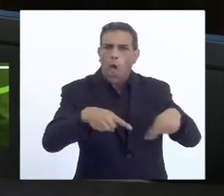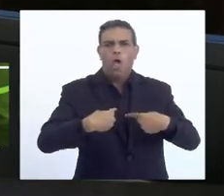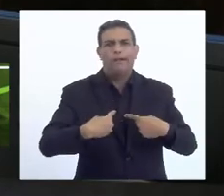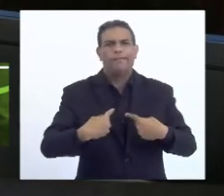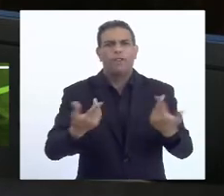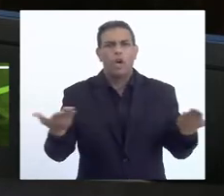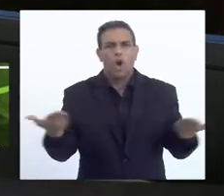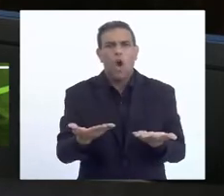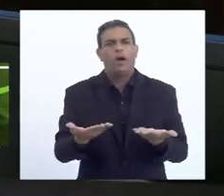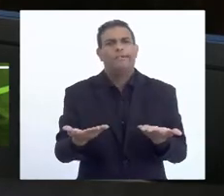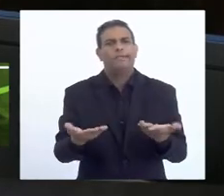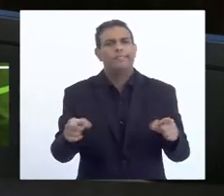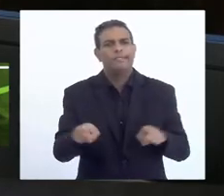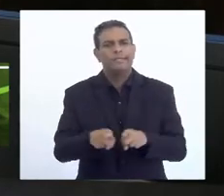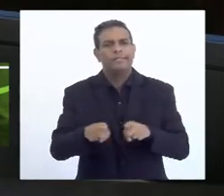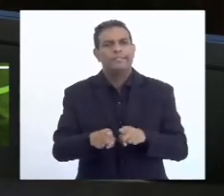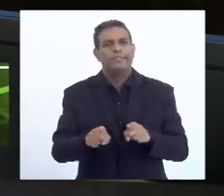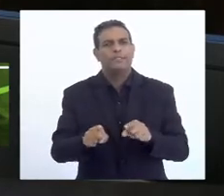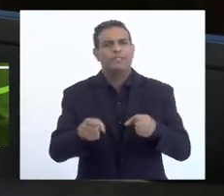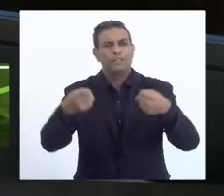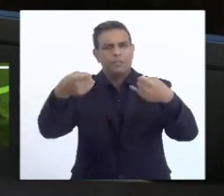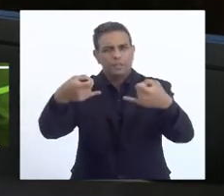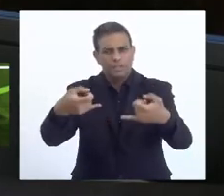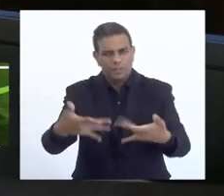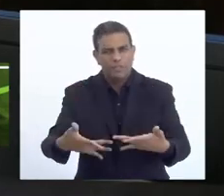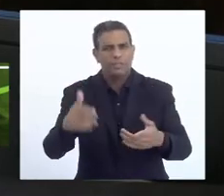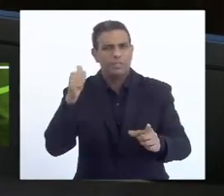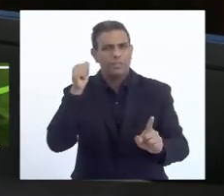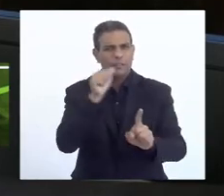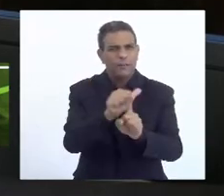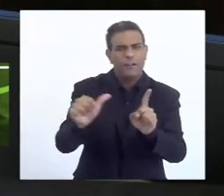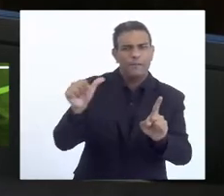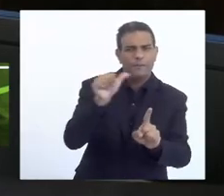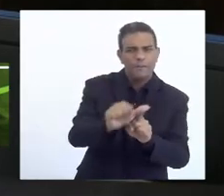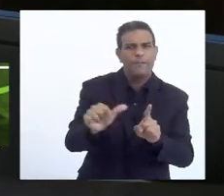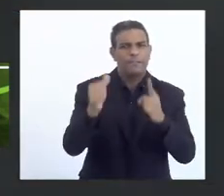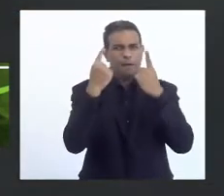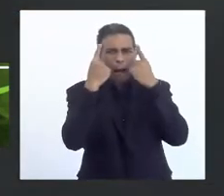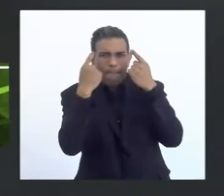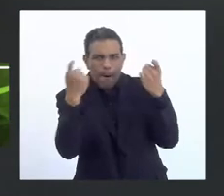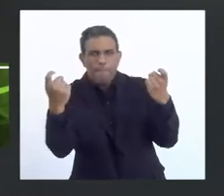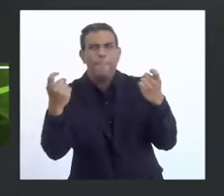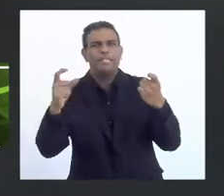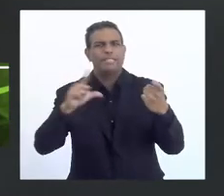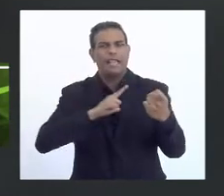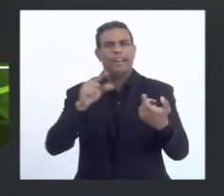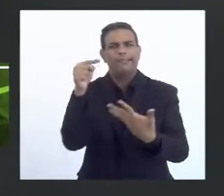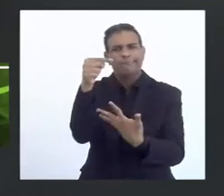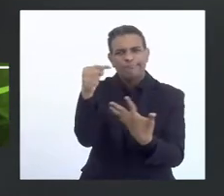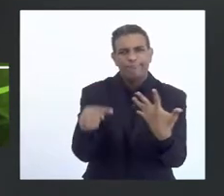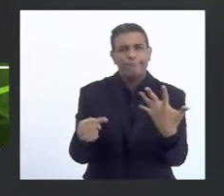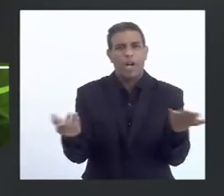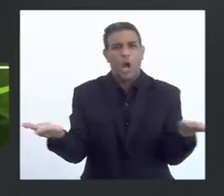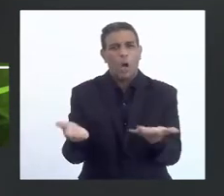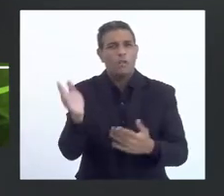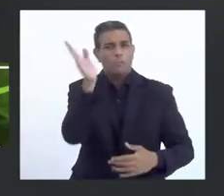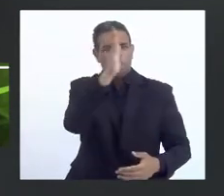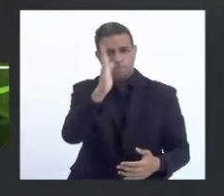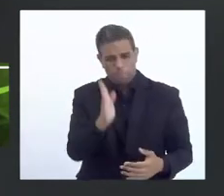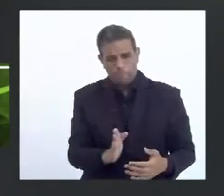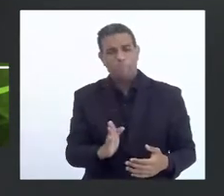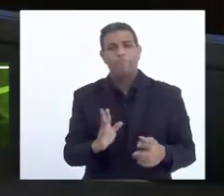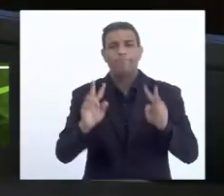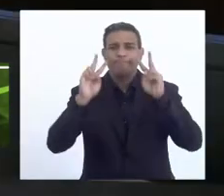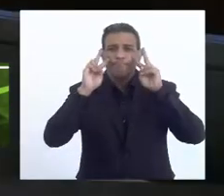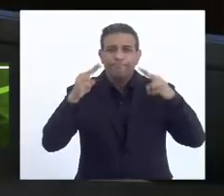quero aqui fazer coro que, quando eu estou falando de feminicídio político e com dado na realidade, né, o Brasil é o